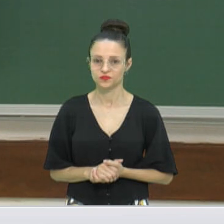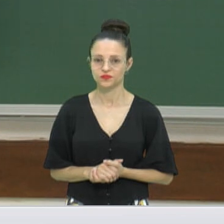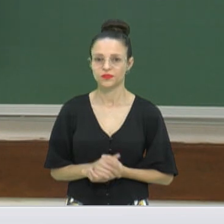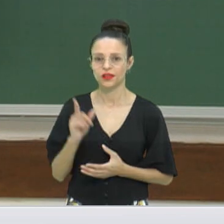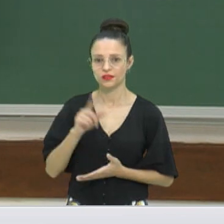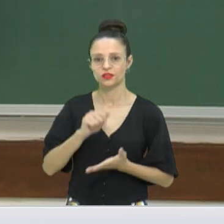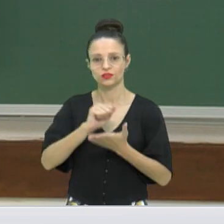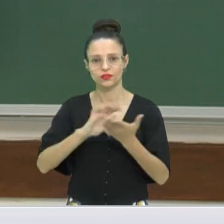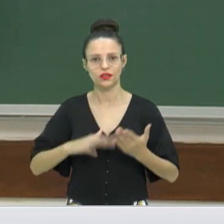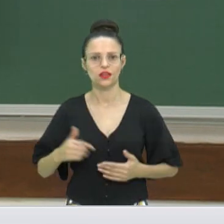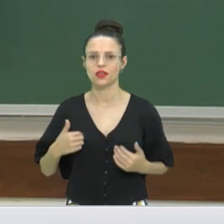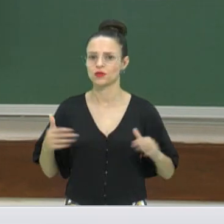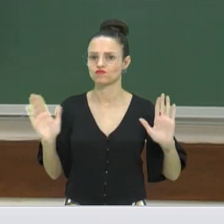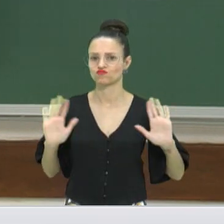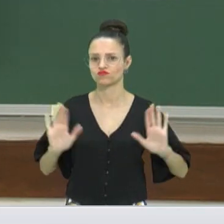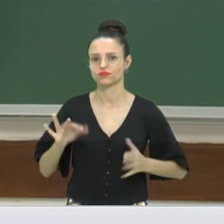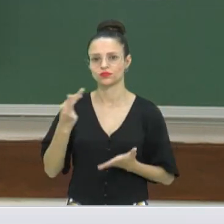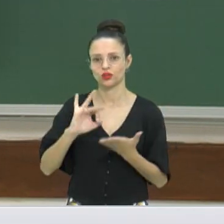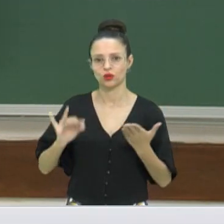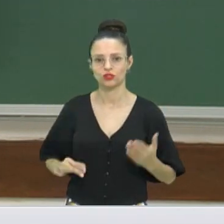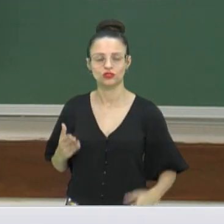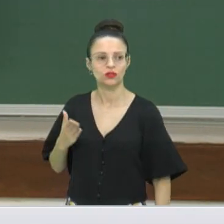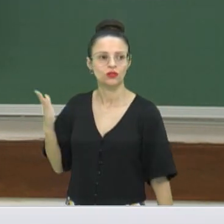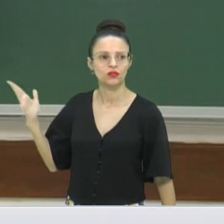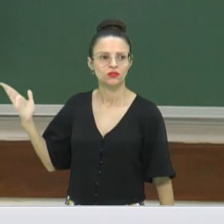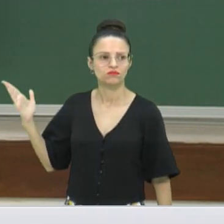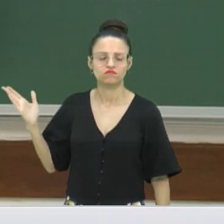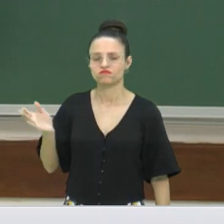essa questão eu não vou corrigir. Eu coloquei aqui